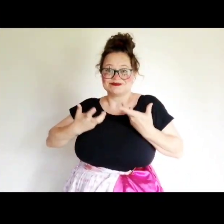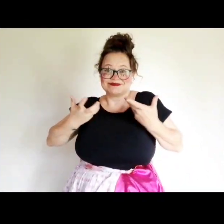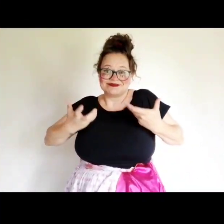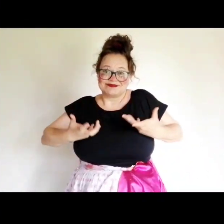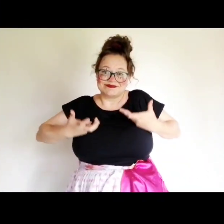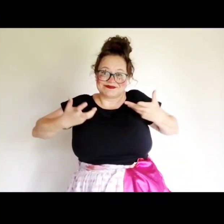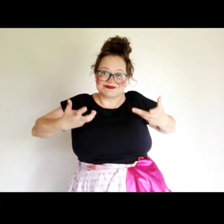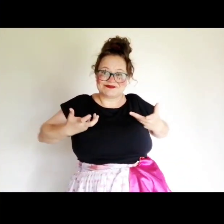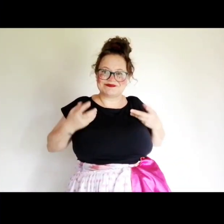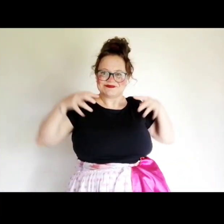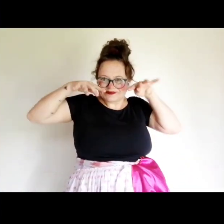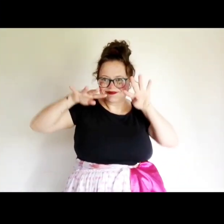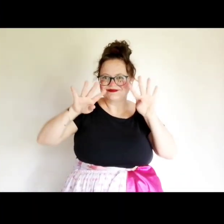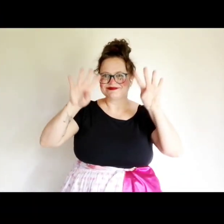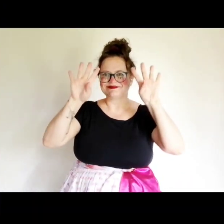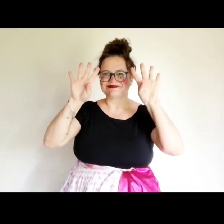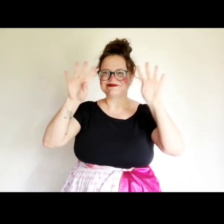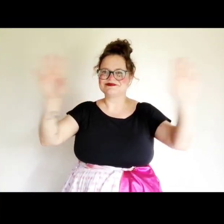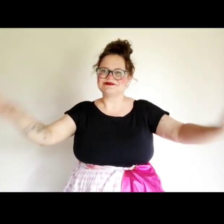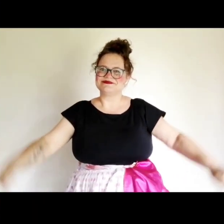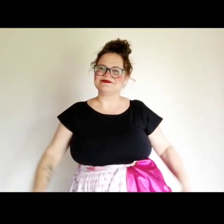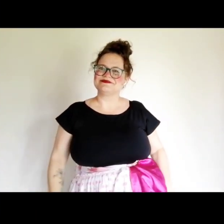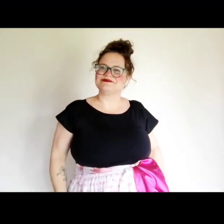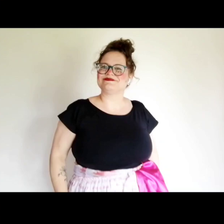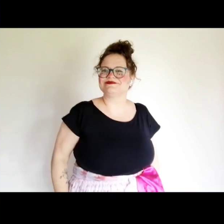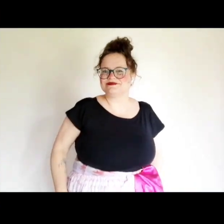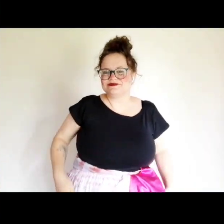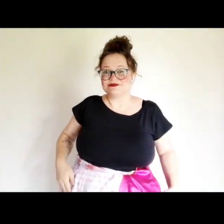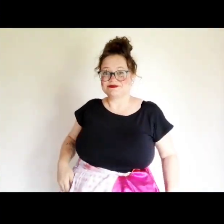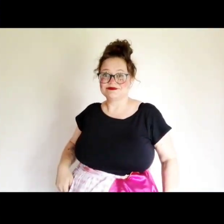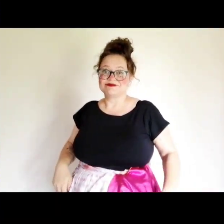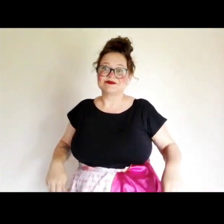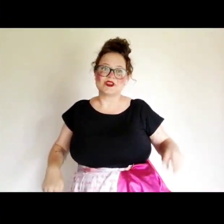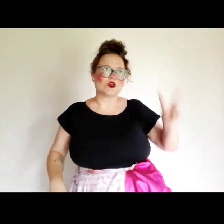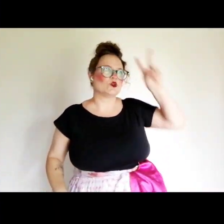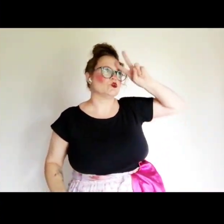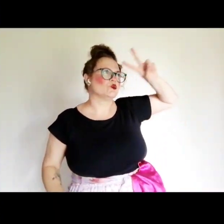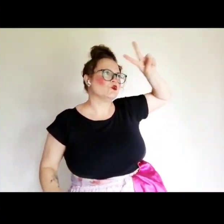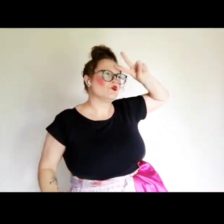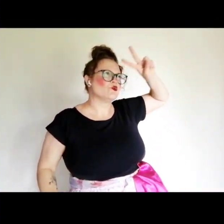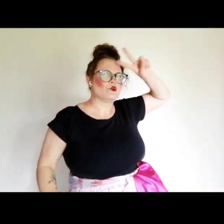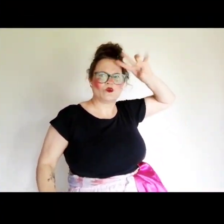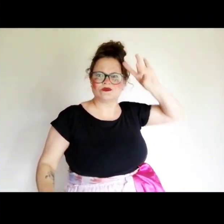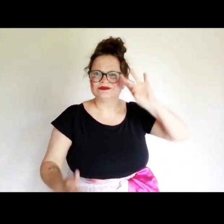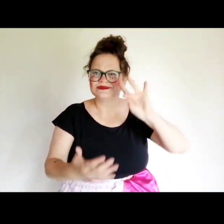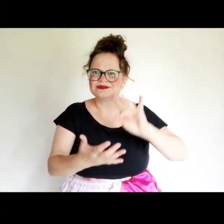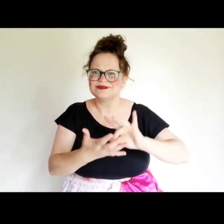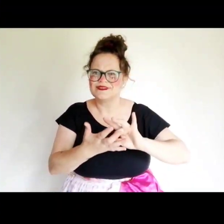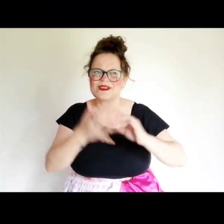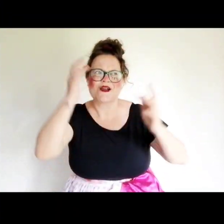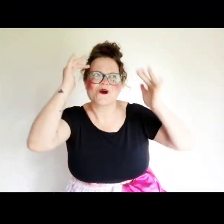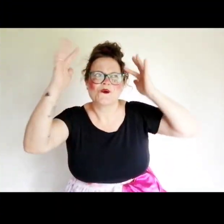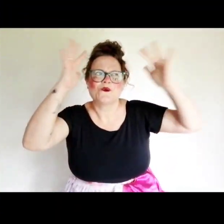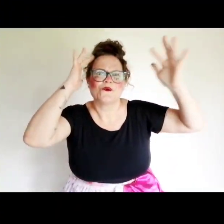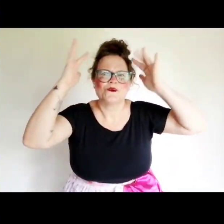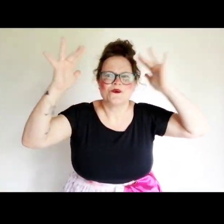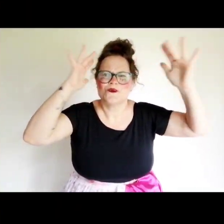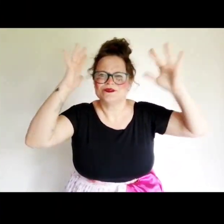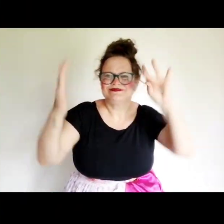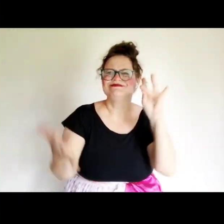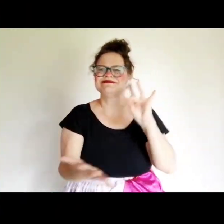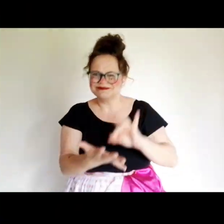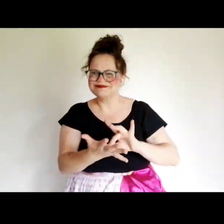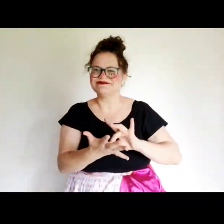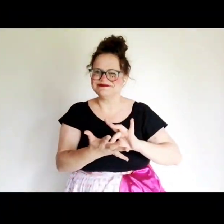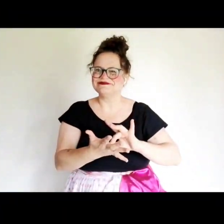fatos imaginários. Humilha, humilha, humilha, humilha. Histórias reais de fatos imaginários. Humilha,